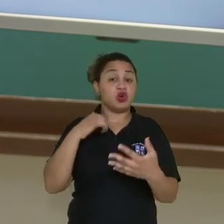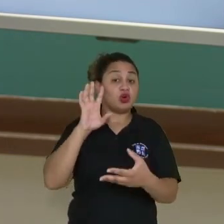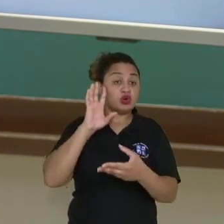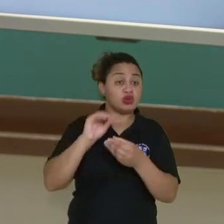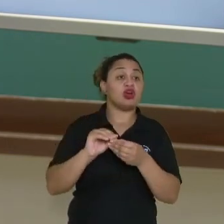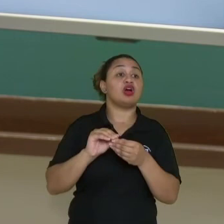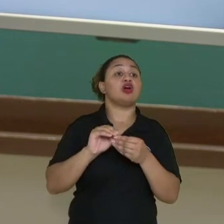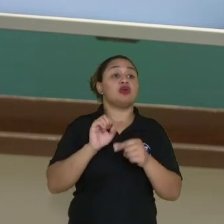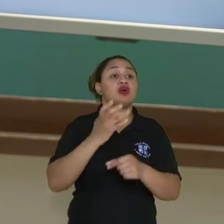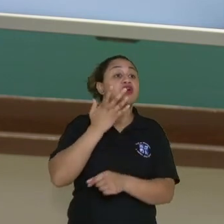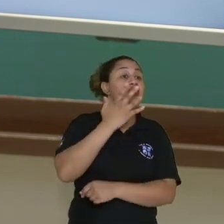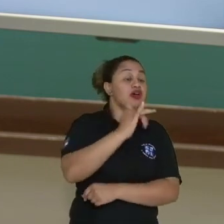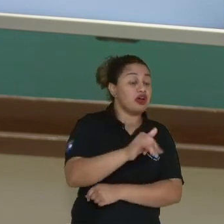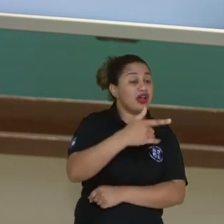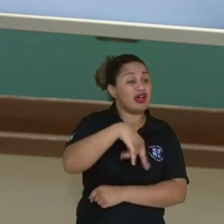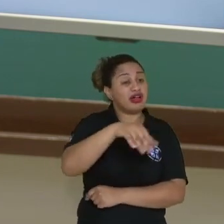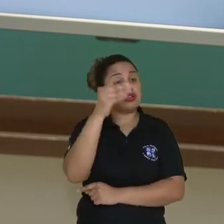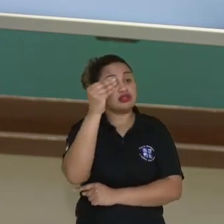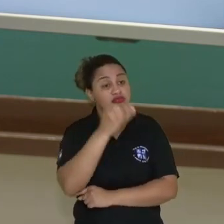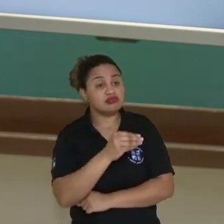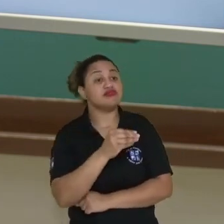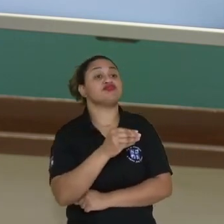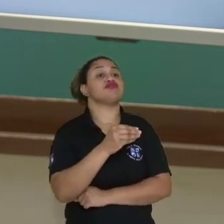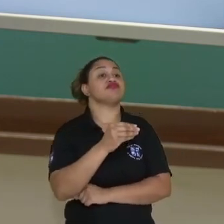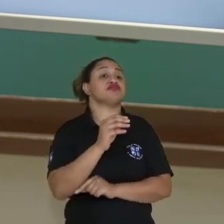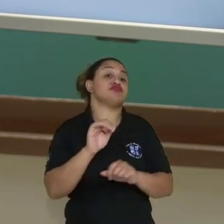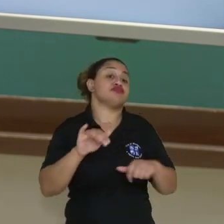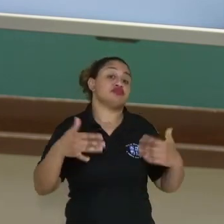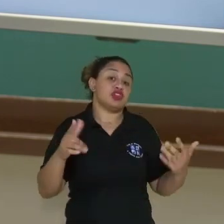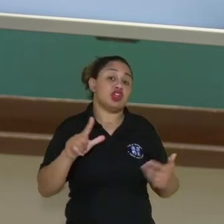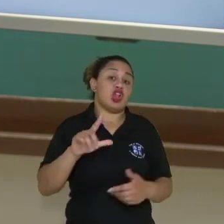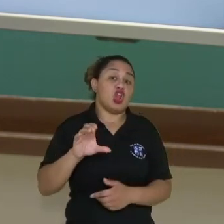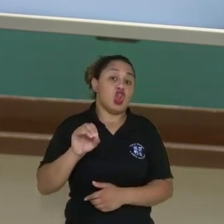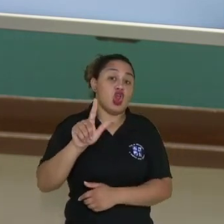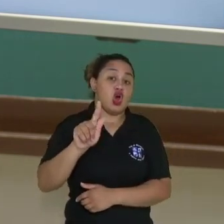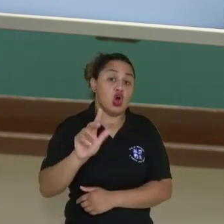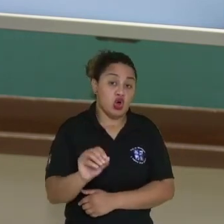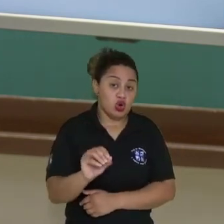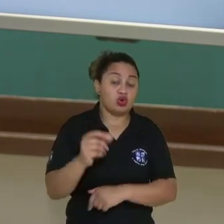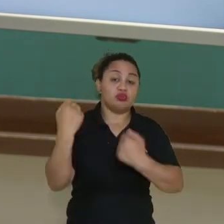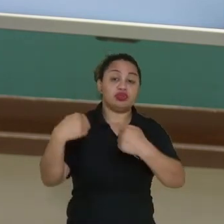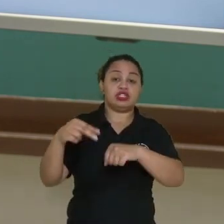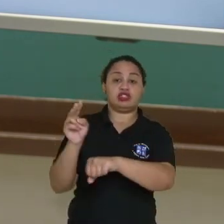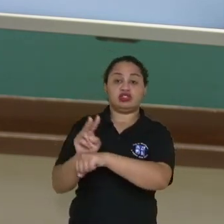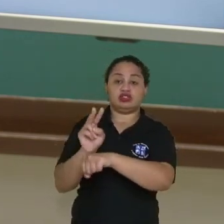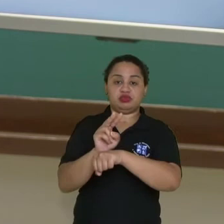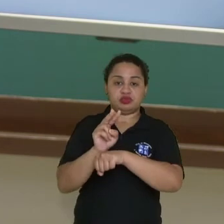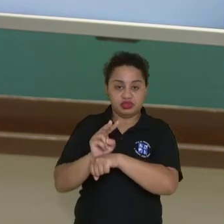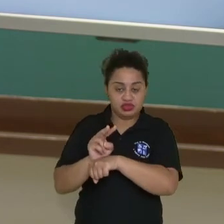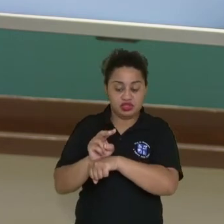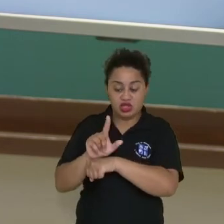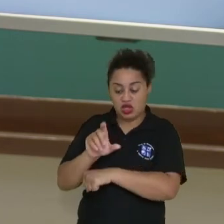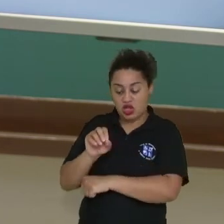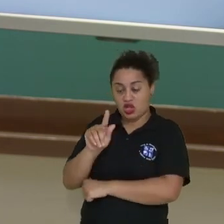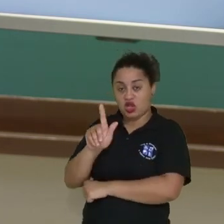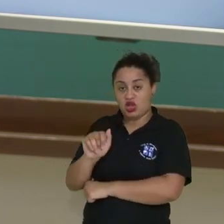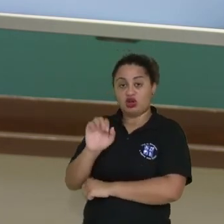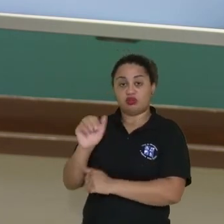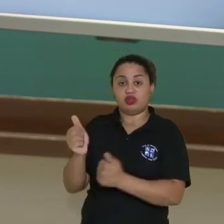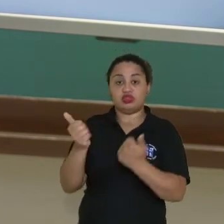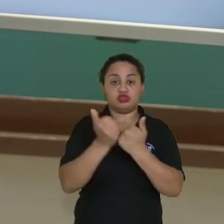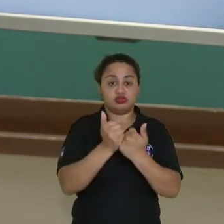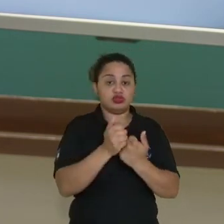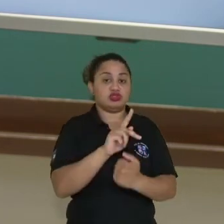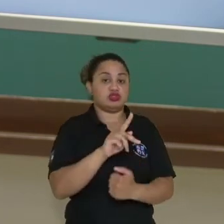assim, as crianças são vulneráveis, logo carecem de proteção, né? Vejam que o logo pode substituir o